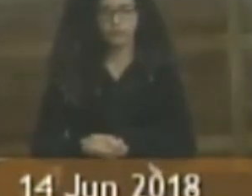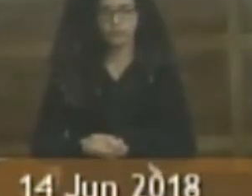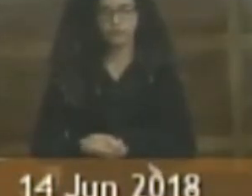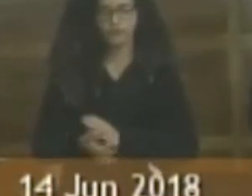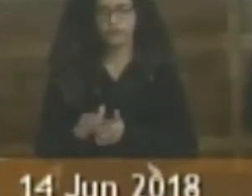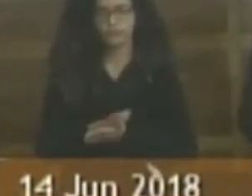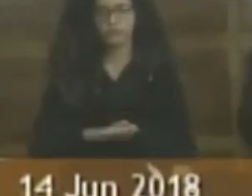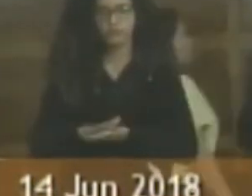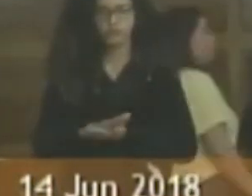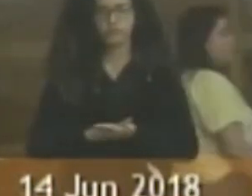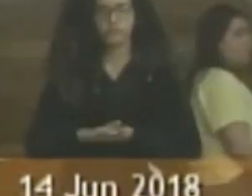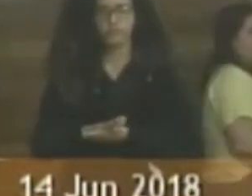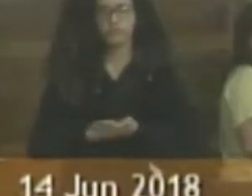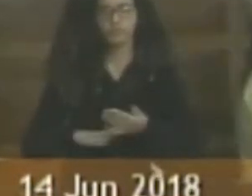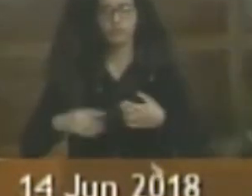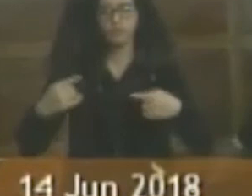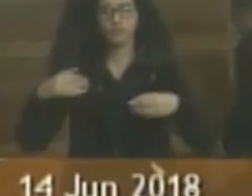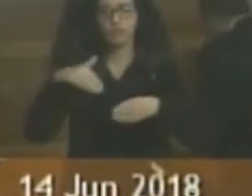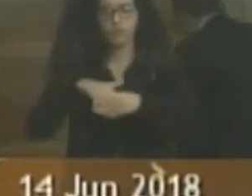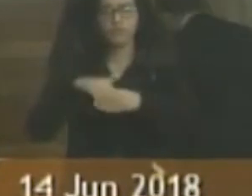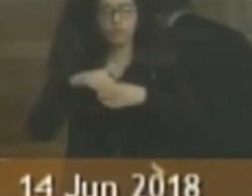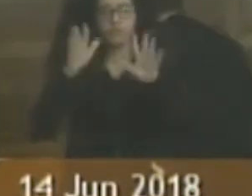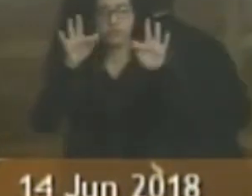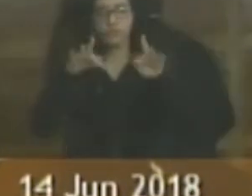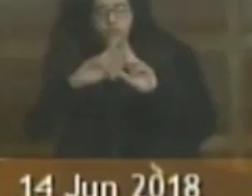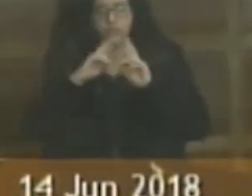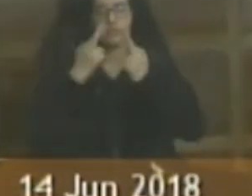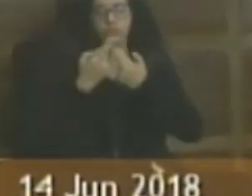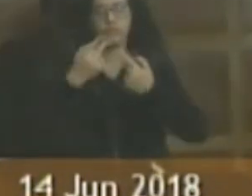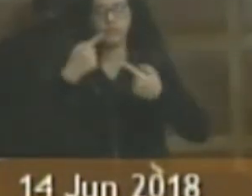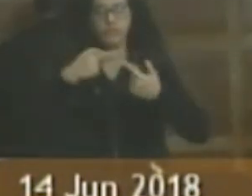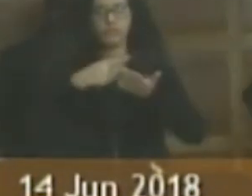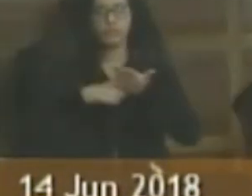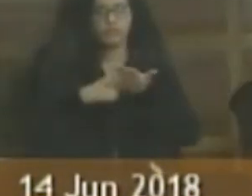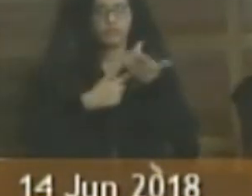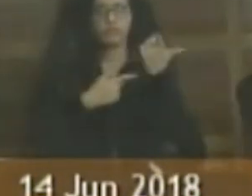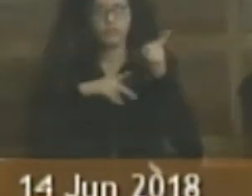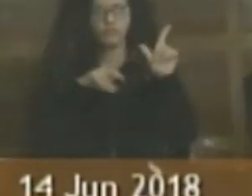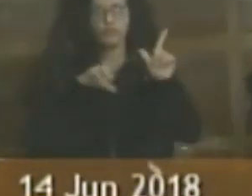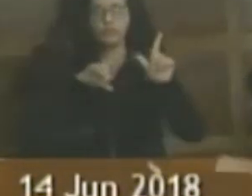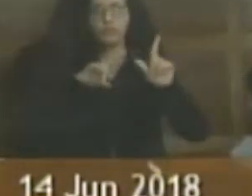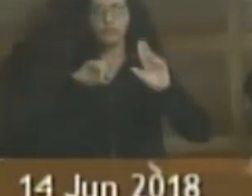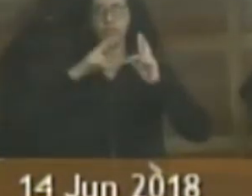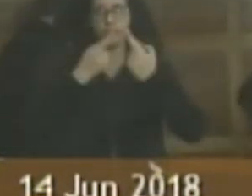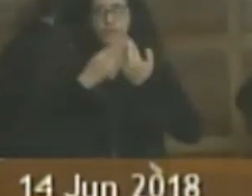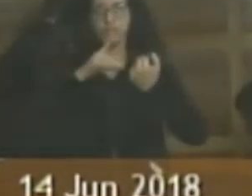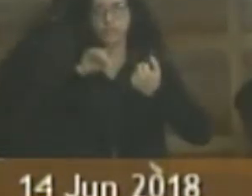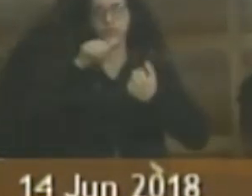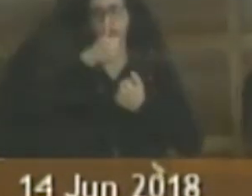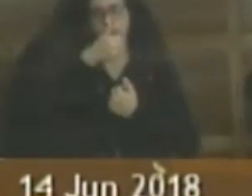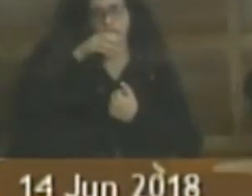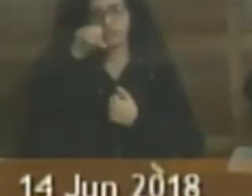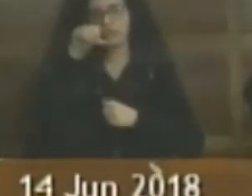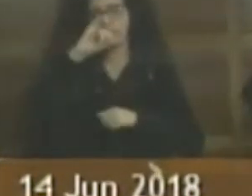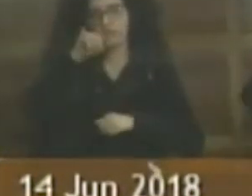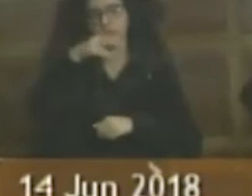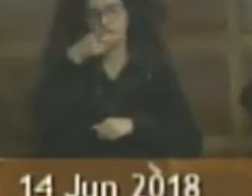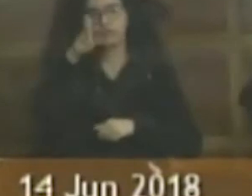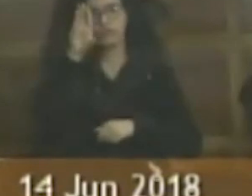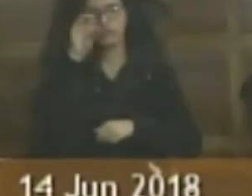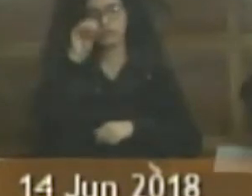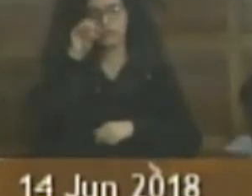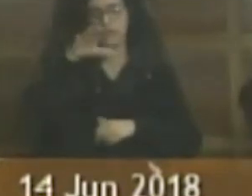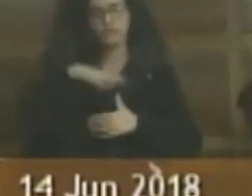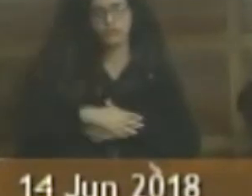Bem, nada mais havendo a tratar, dou por encerrada a presente sessão ordinária, convocando os senhores vereadores para a próxima sessão a ser realizada no dia 19 de junho, do corrente ano, às